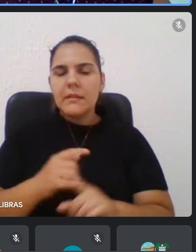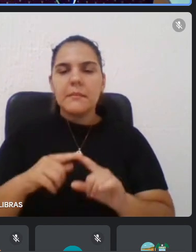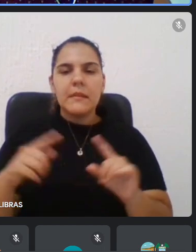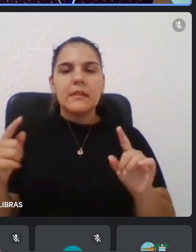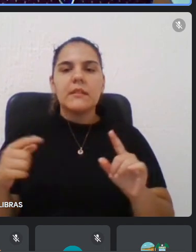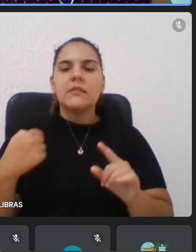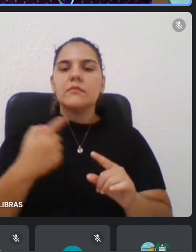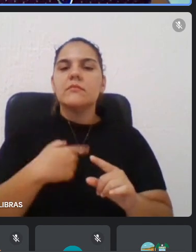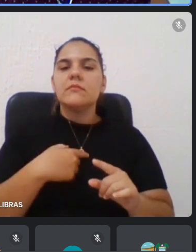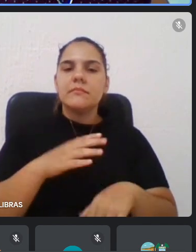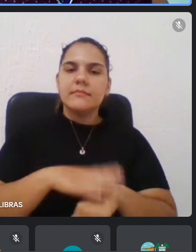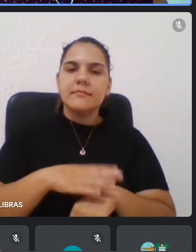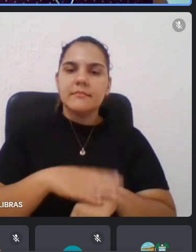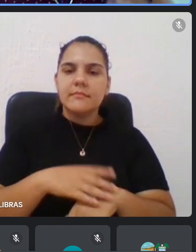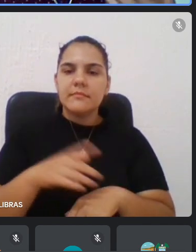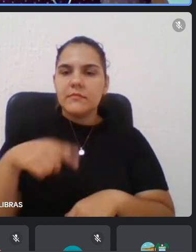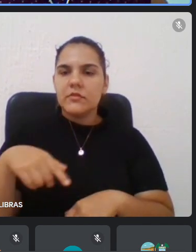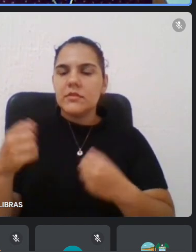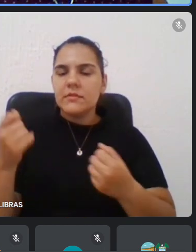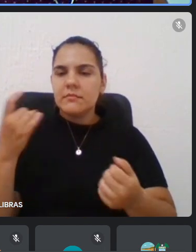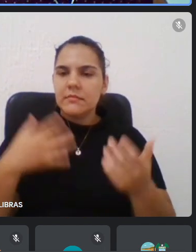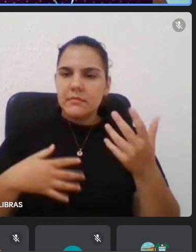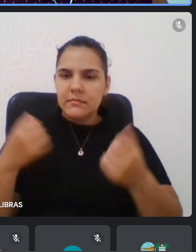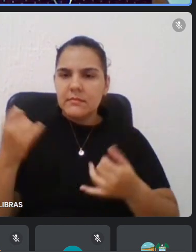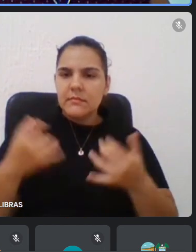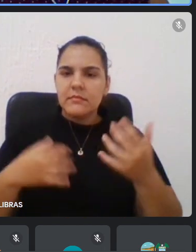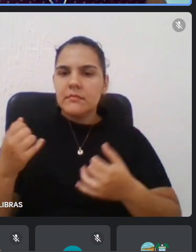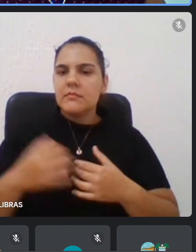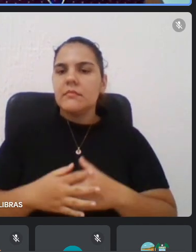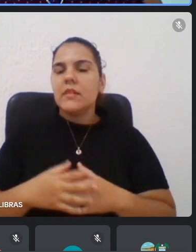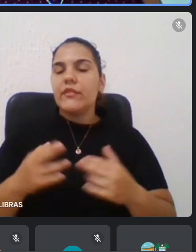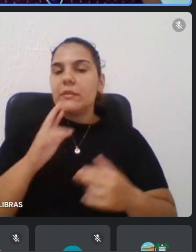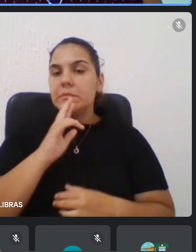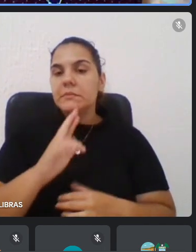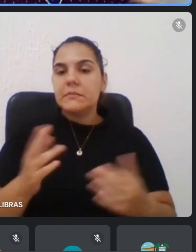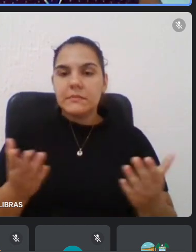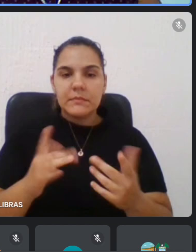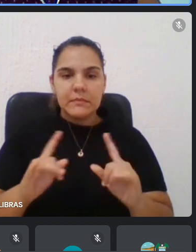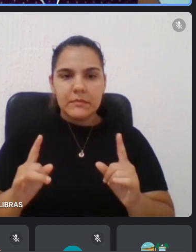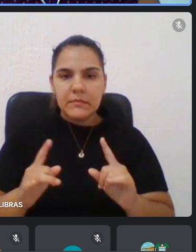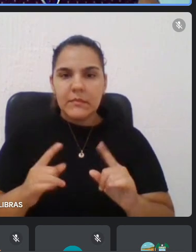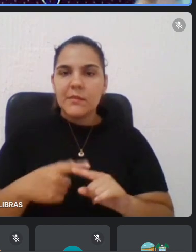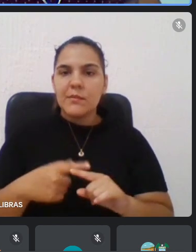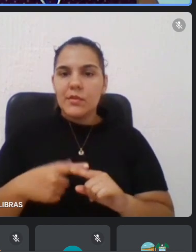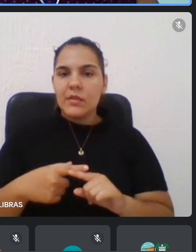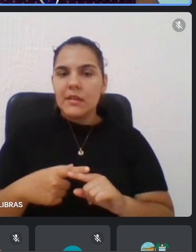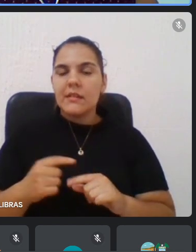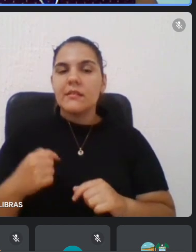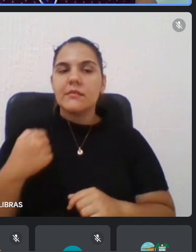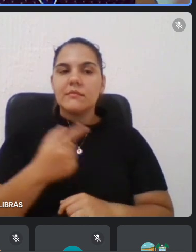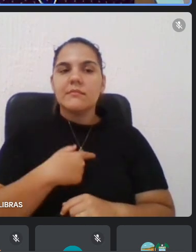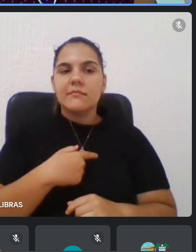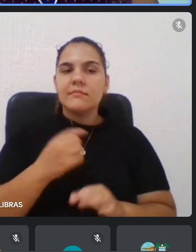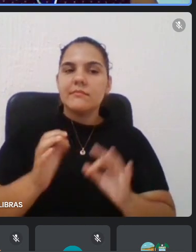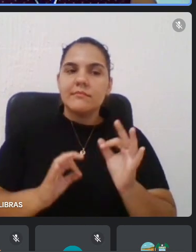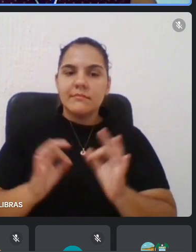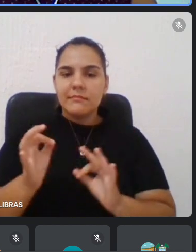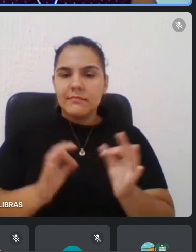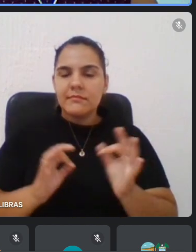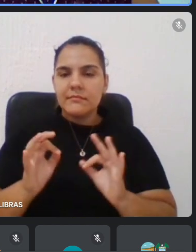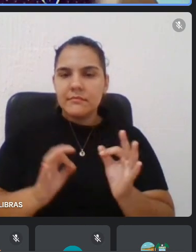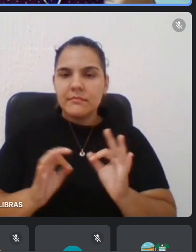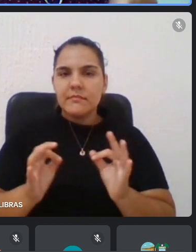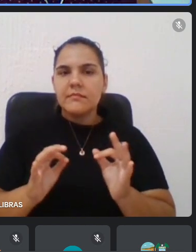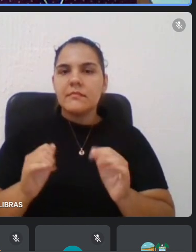escuta e essa resposta eu não vou te dar agora porque a gente está se programando na nossa metodologia e fazer todas essas